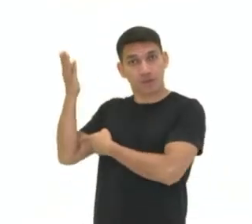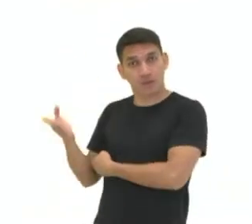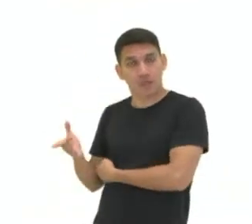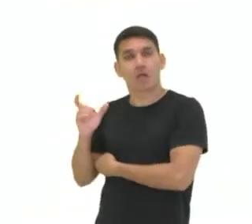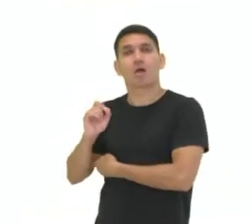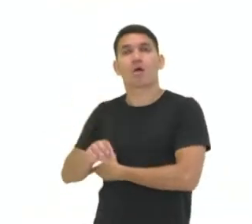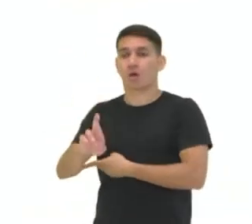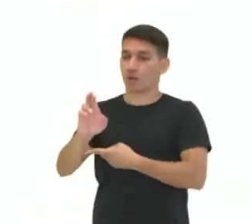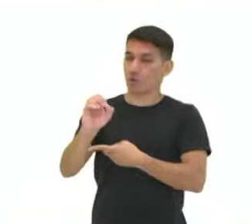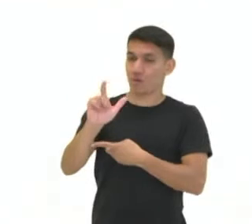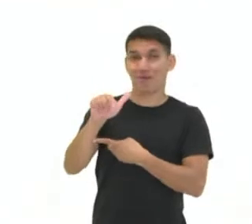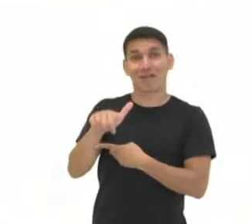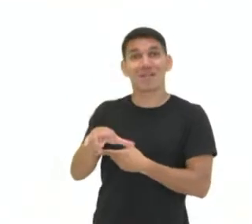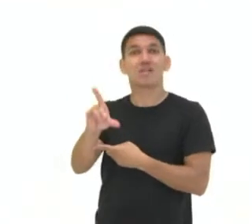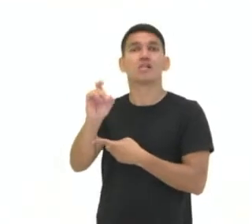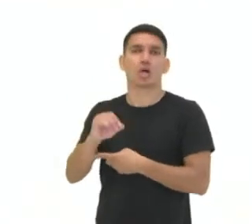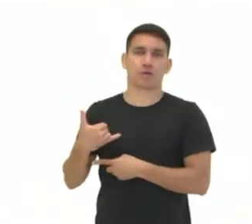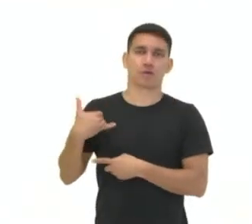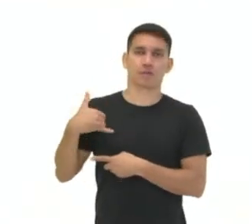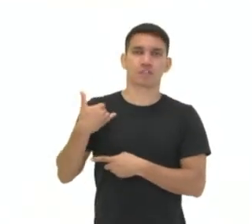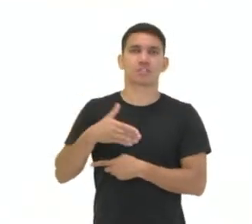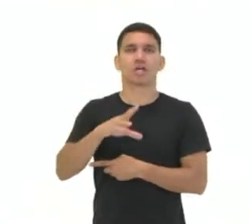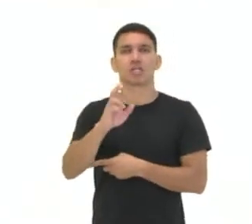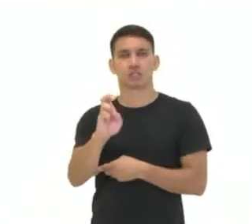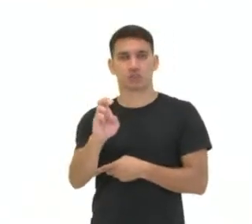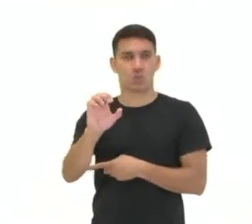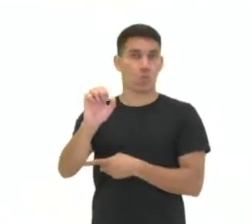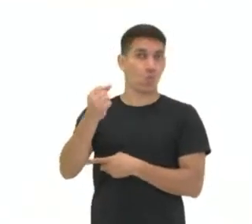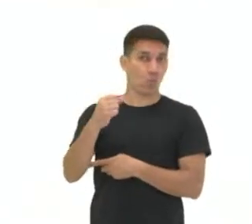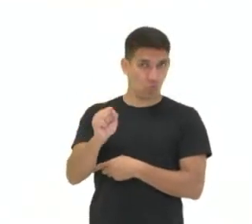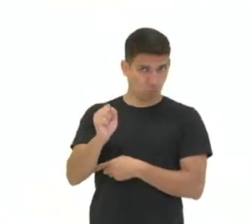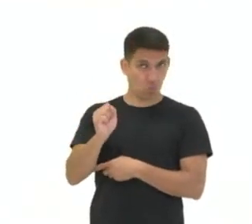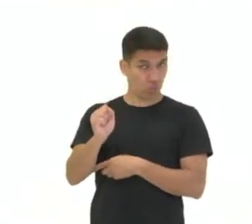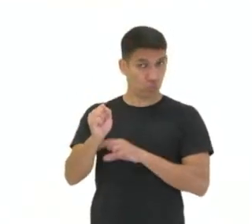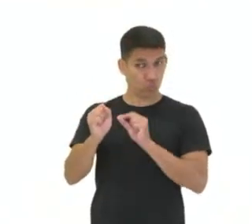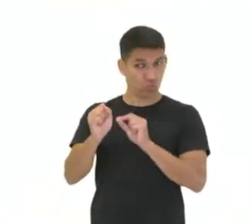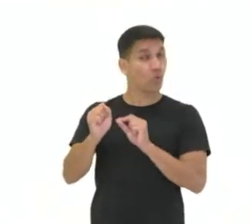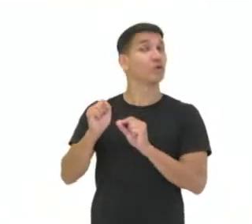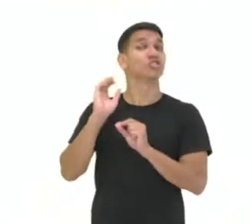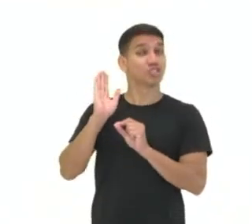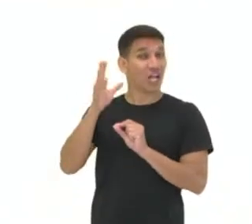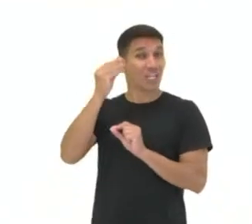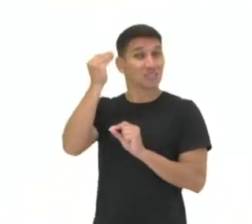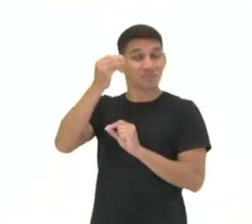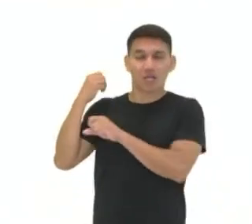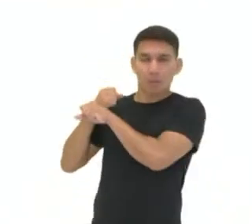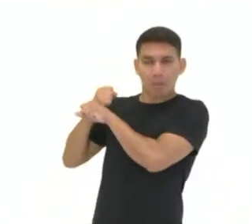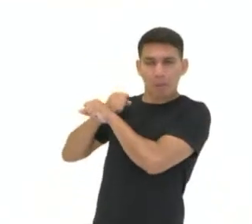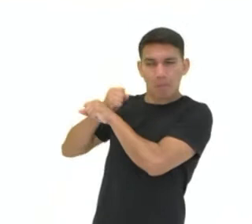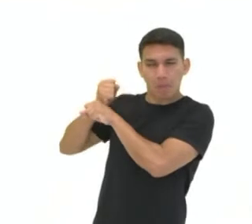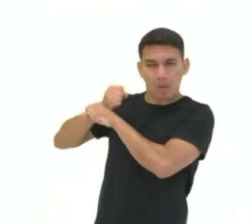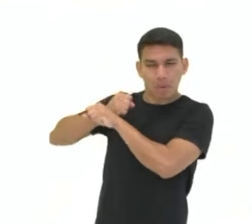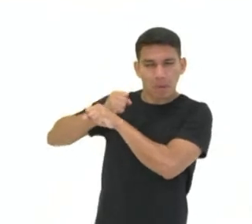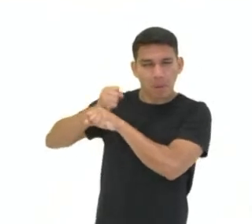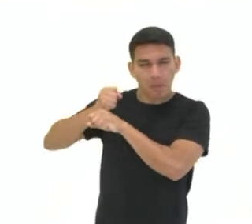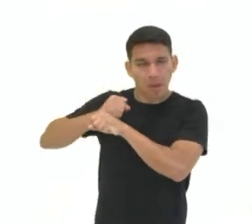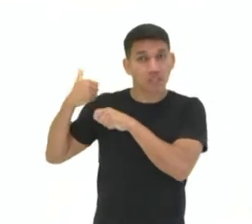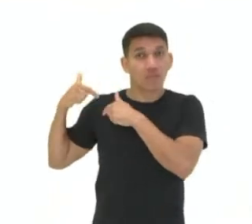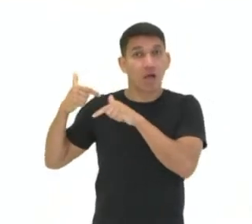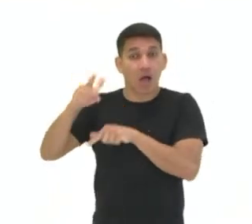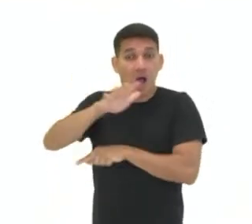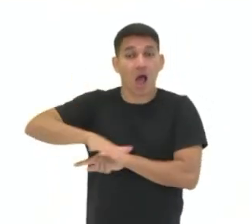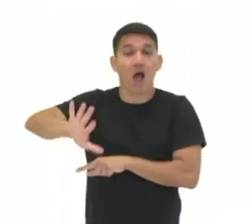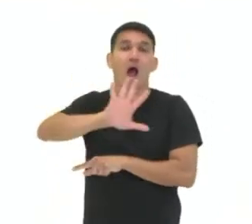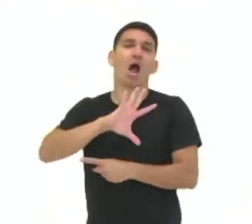Então, Rolando Boldrin, ele tem 58 anos, né, de carreira artística. Olha, isso aqui é muito tempo, né,